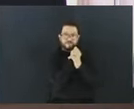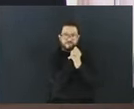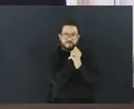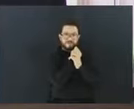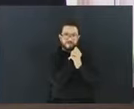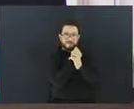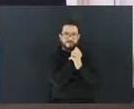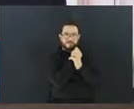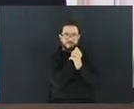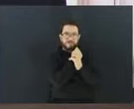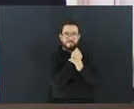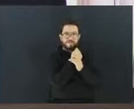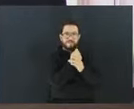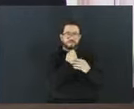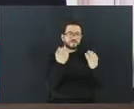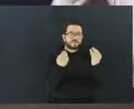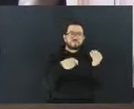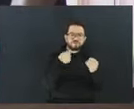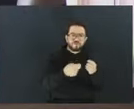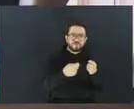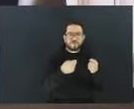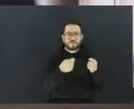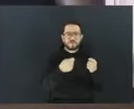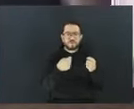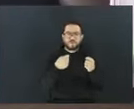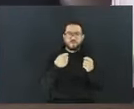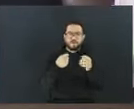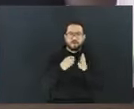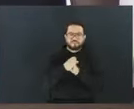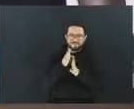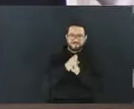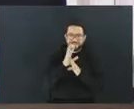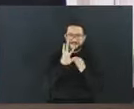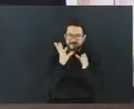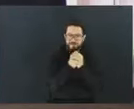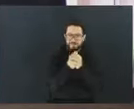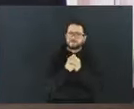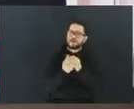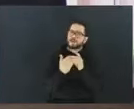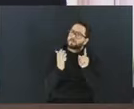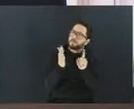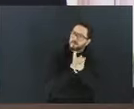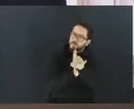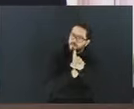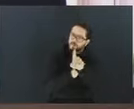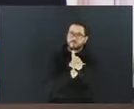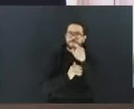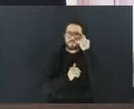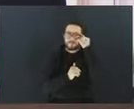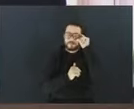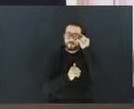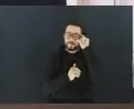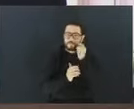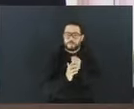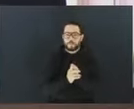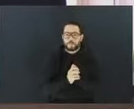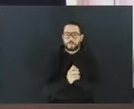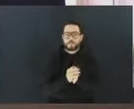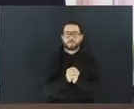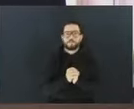Segurança. Também gostaria de perguntar ao comandante para que ele, se ele pudesse falar